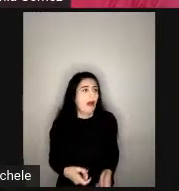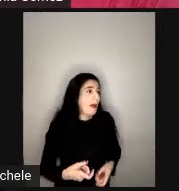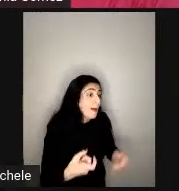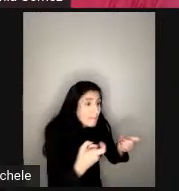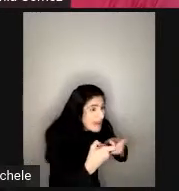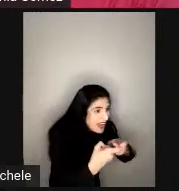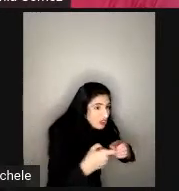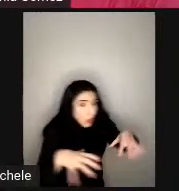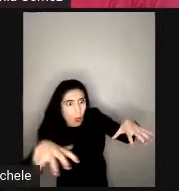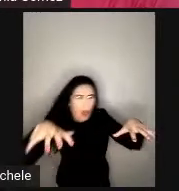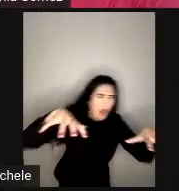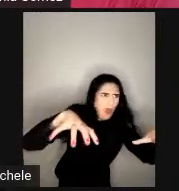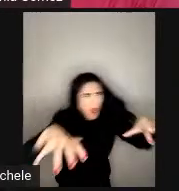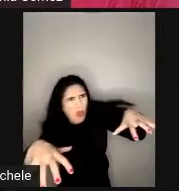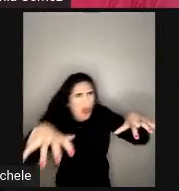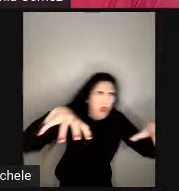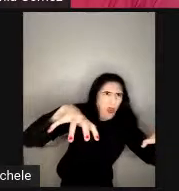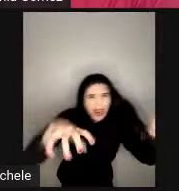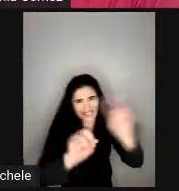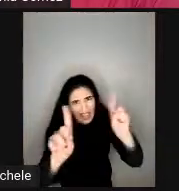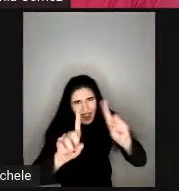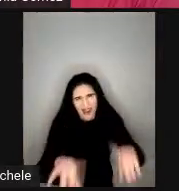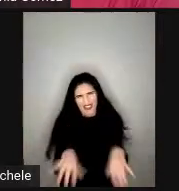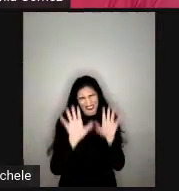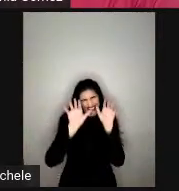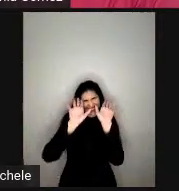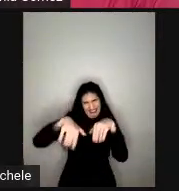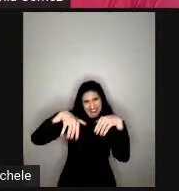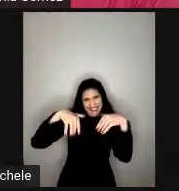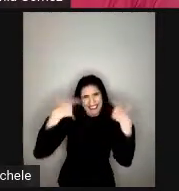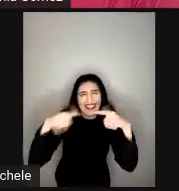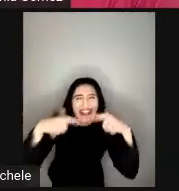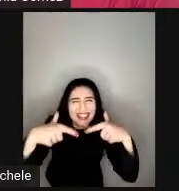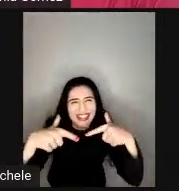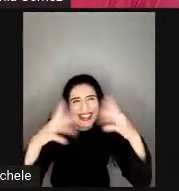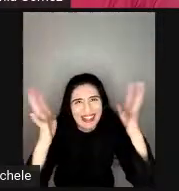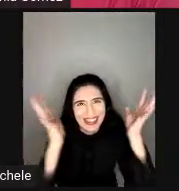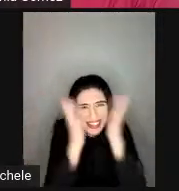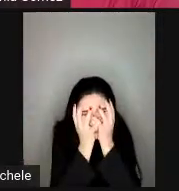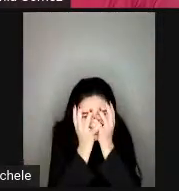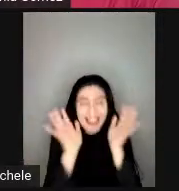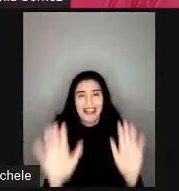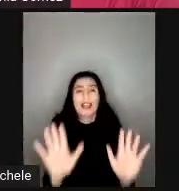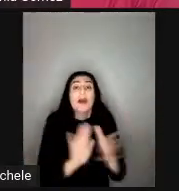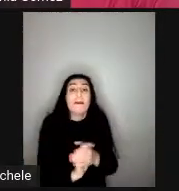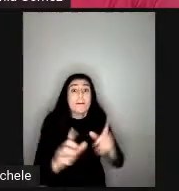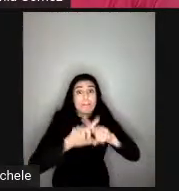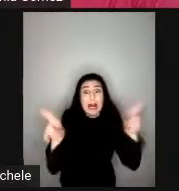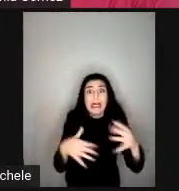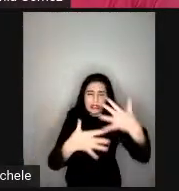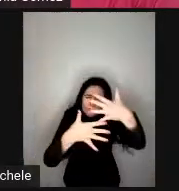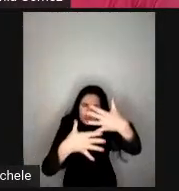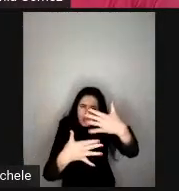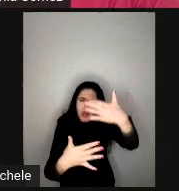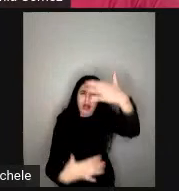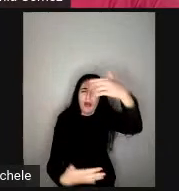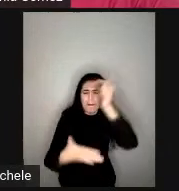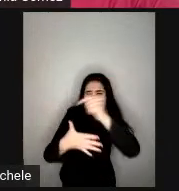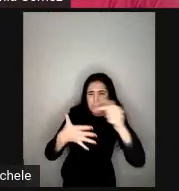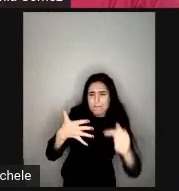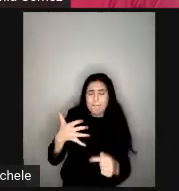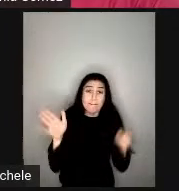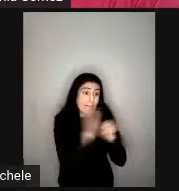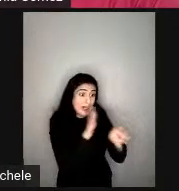monstro? Eu é que estou com a cabeça atrapalhada. Eu fiz uma lista das perguntas que eu queria fazer para ele. E